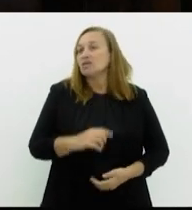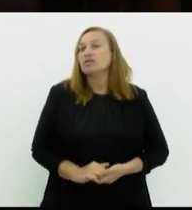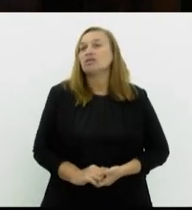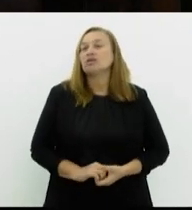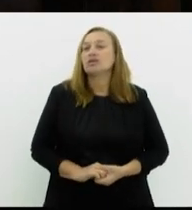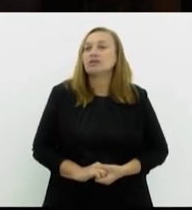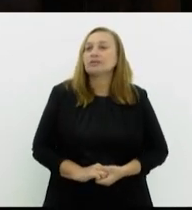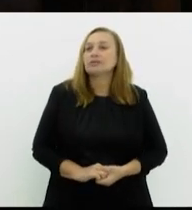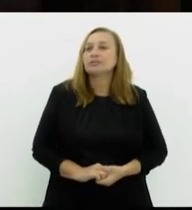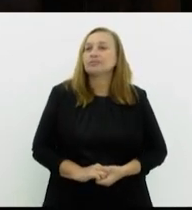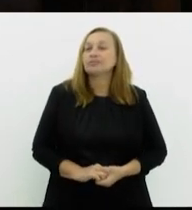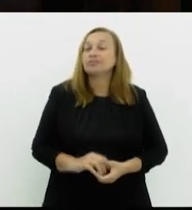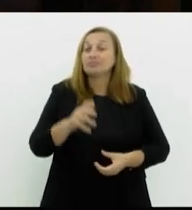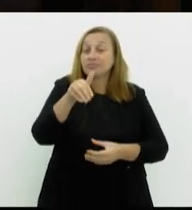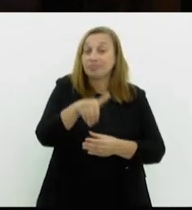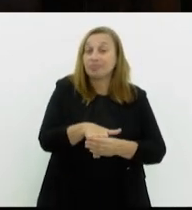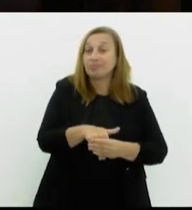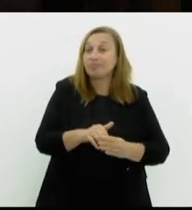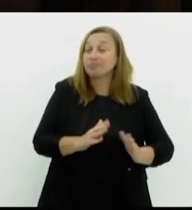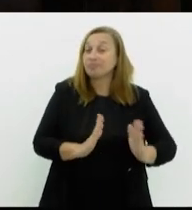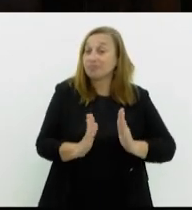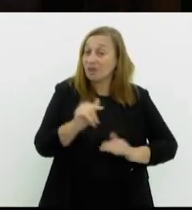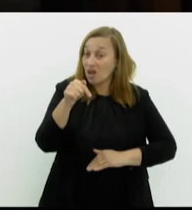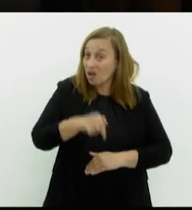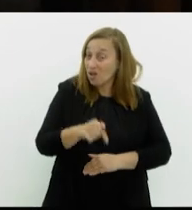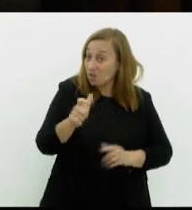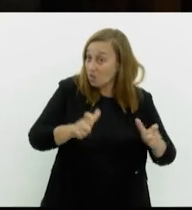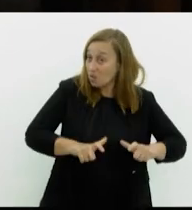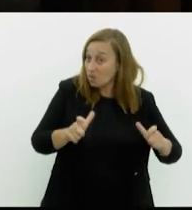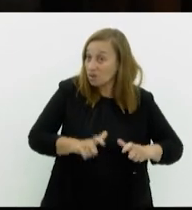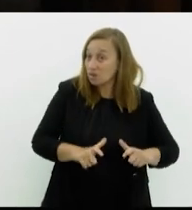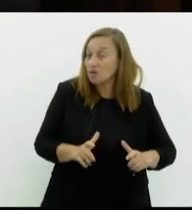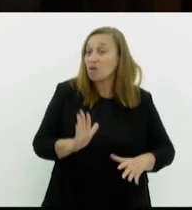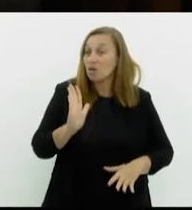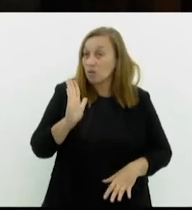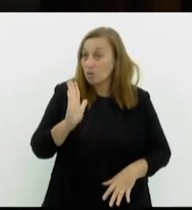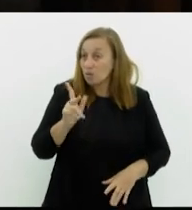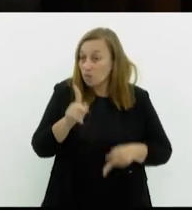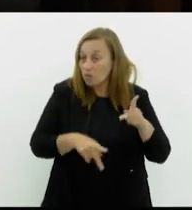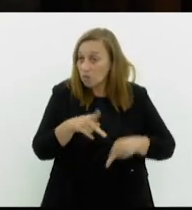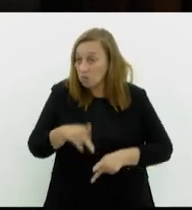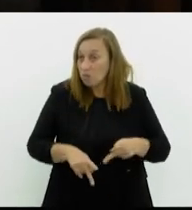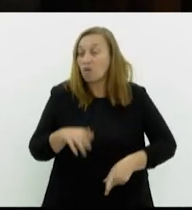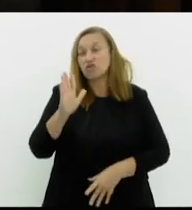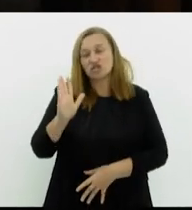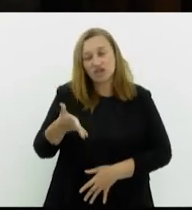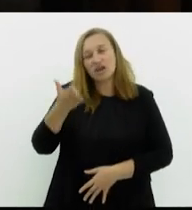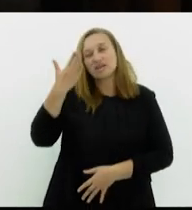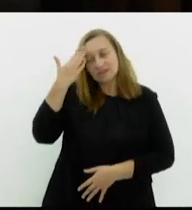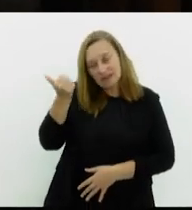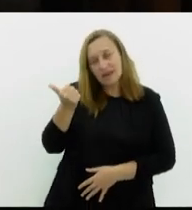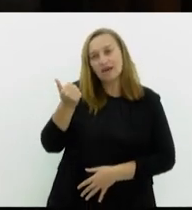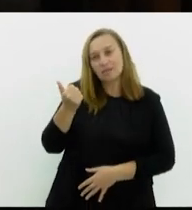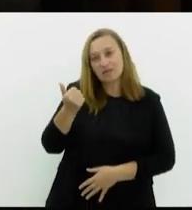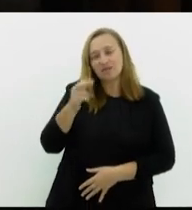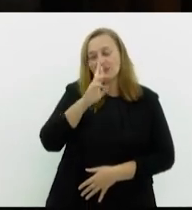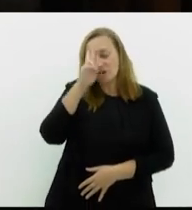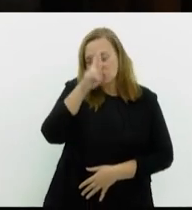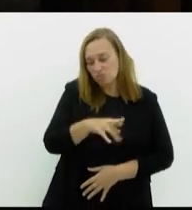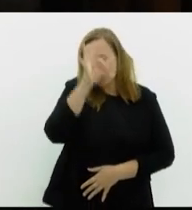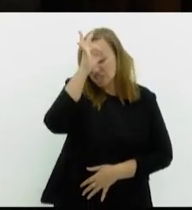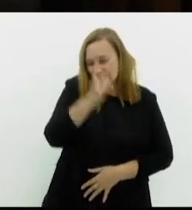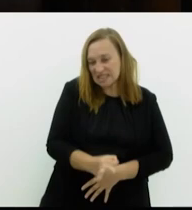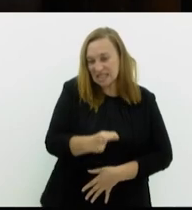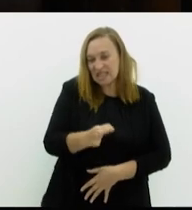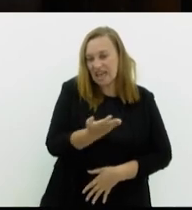que nessa eleição a população já está vacinada e vai dar uma resposta à altura a essas